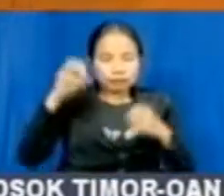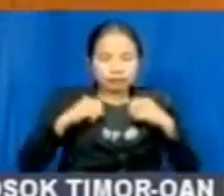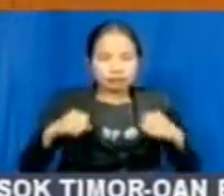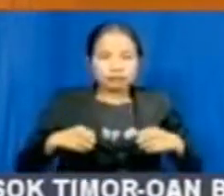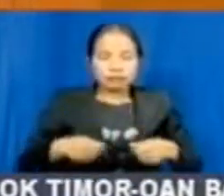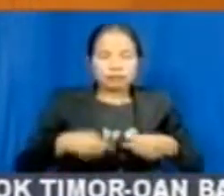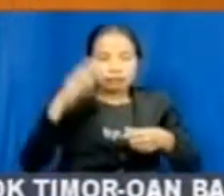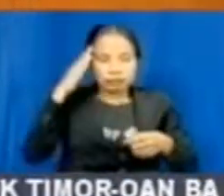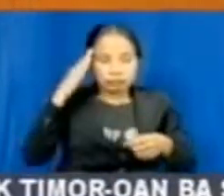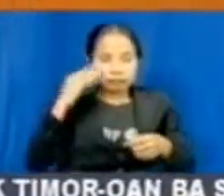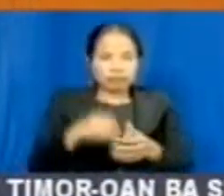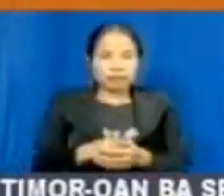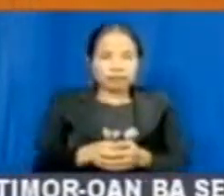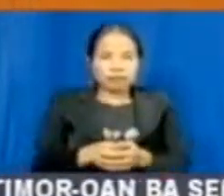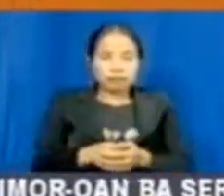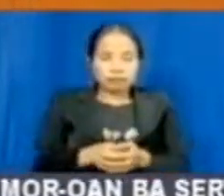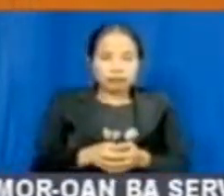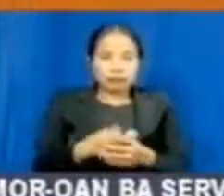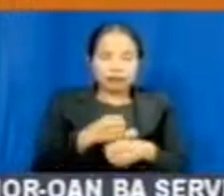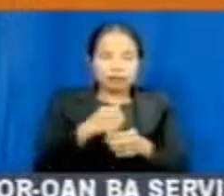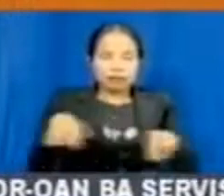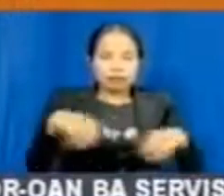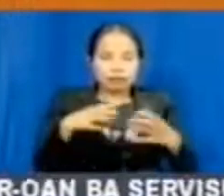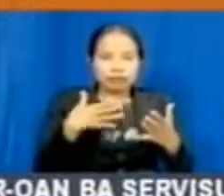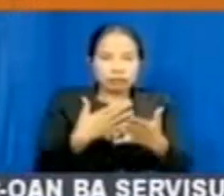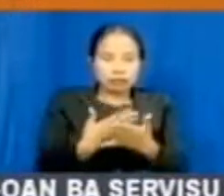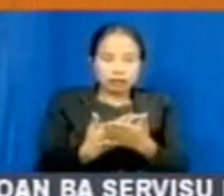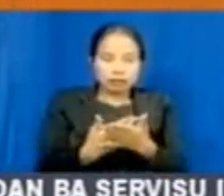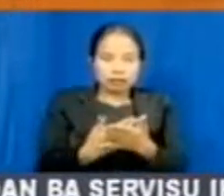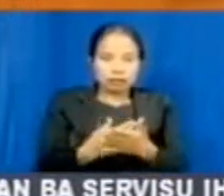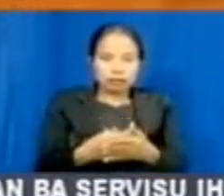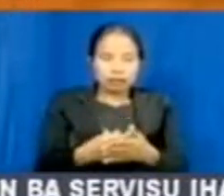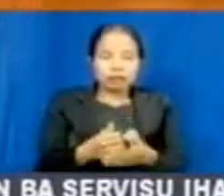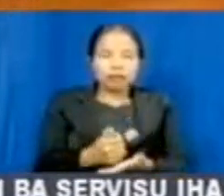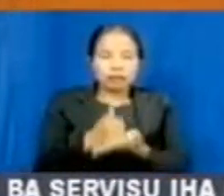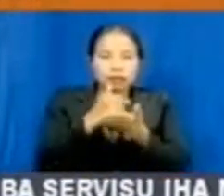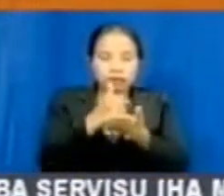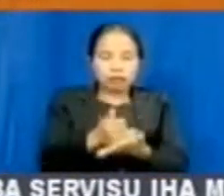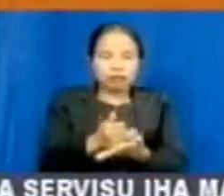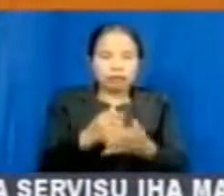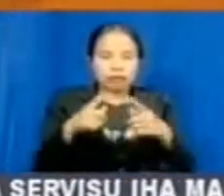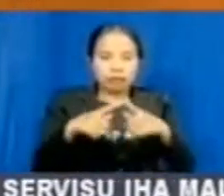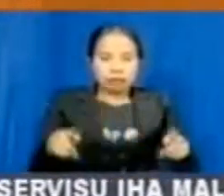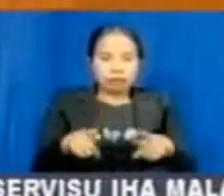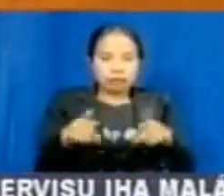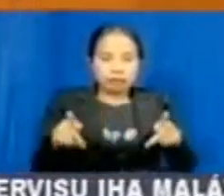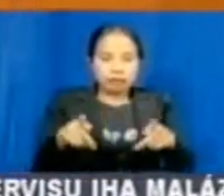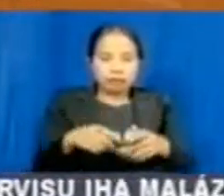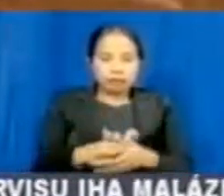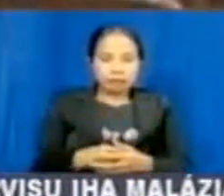Ministra da Saúde encoraja gestor de saúde Sira a tudo do prestação de serviço de IAC, onde for satisfação para o público.